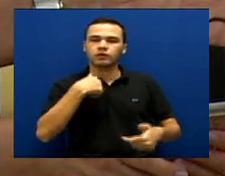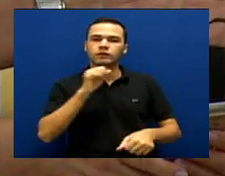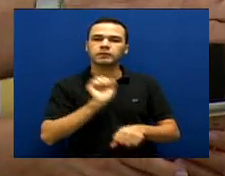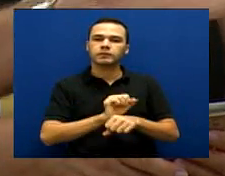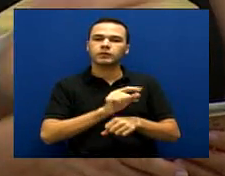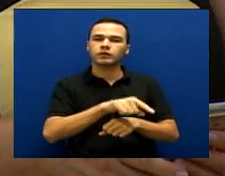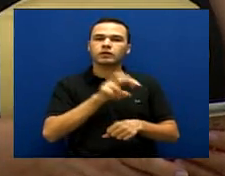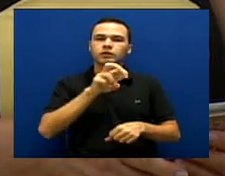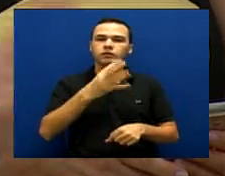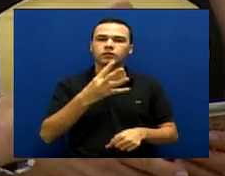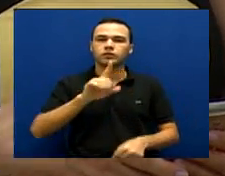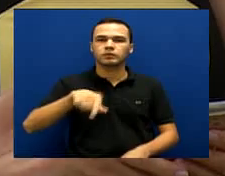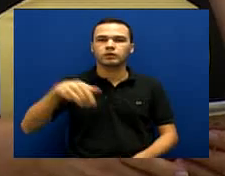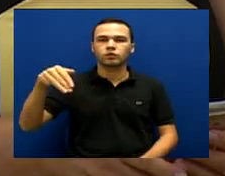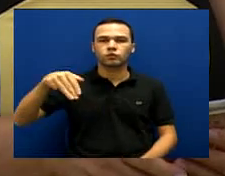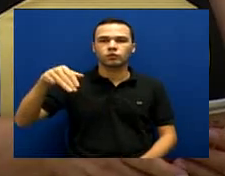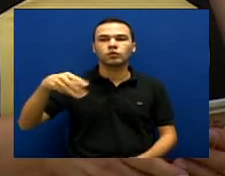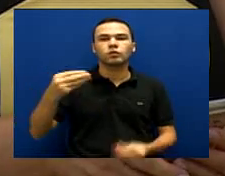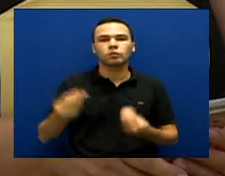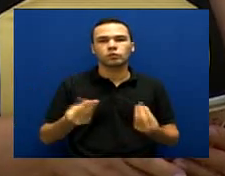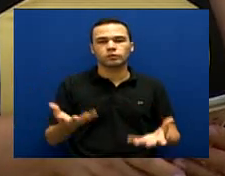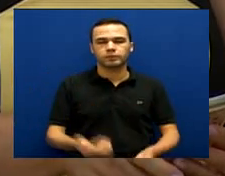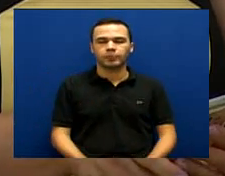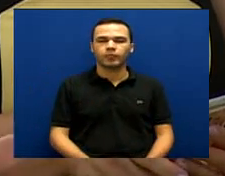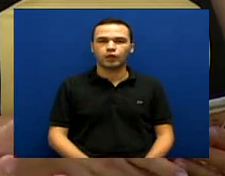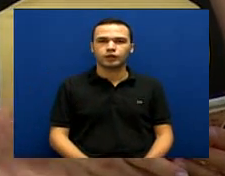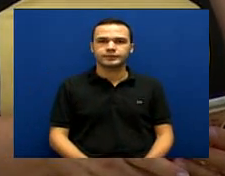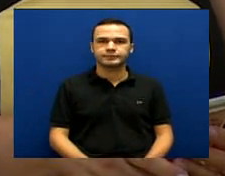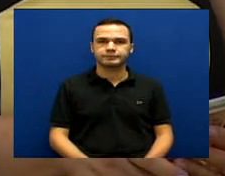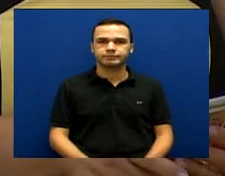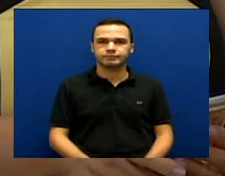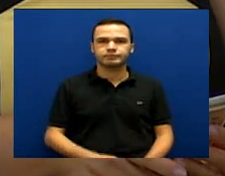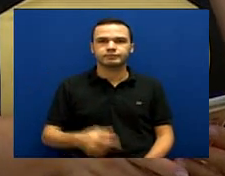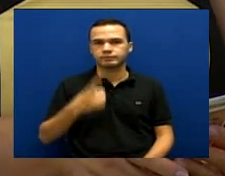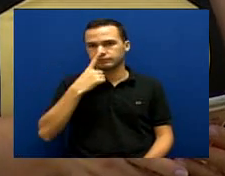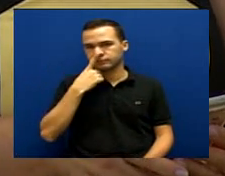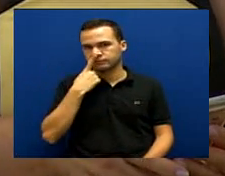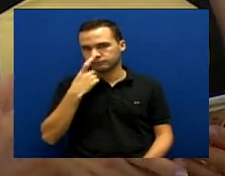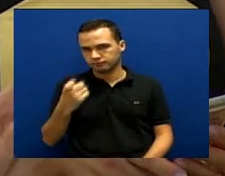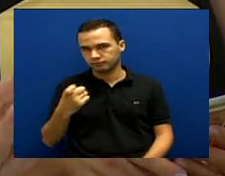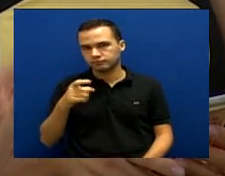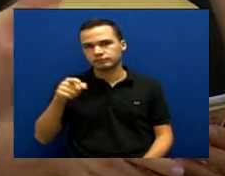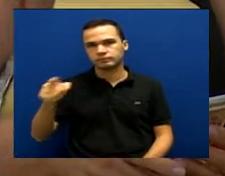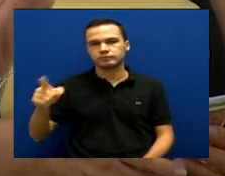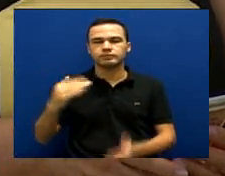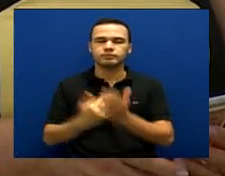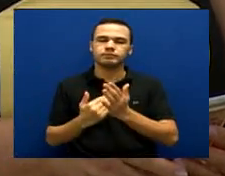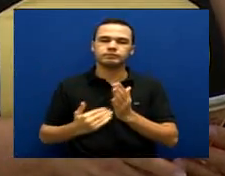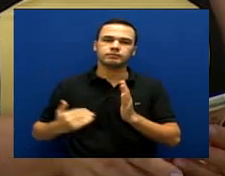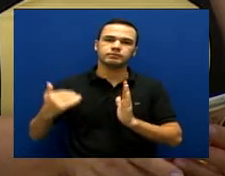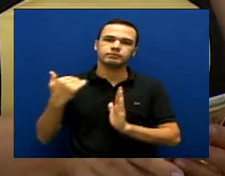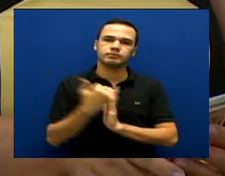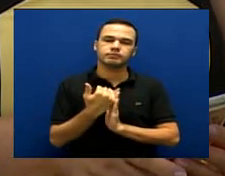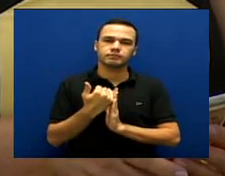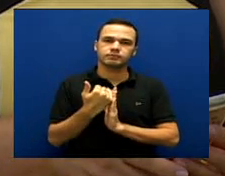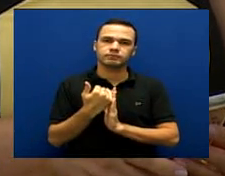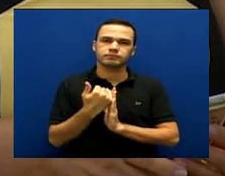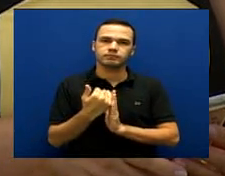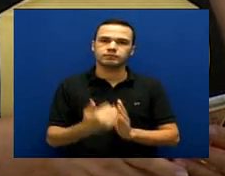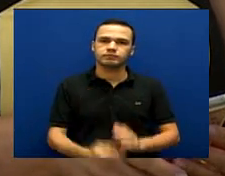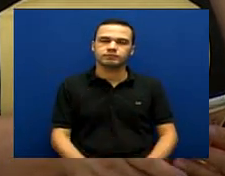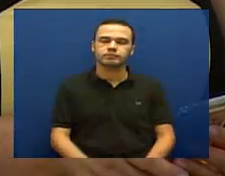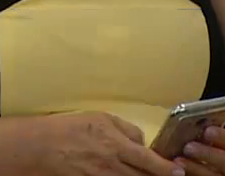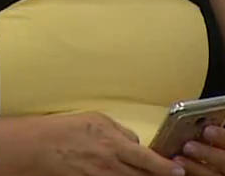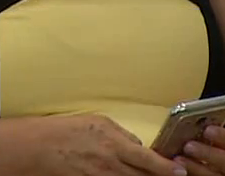54 esses 30 milhões como é que faz o lixo subiu de nicho